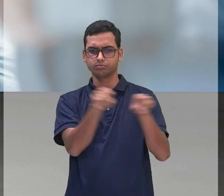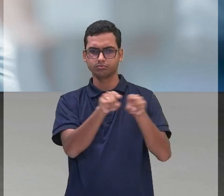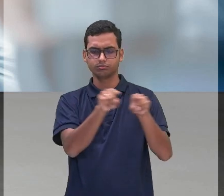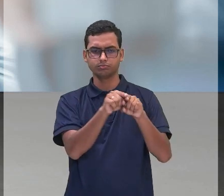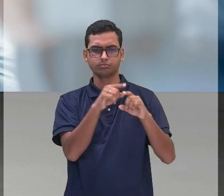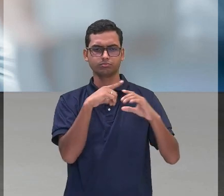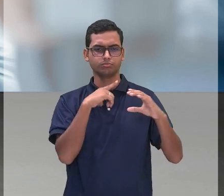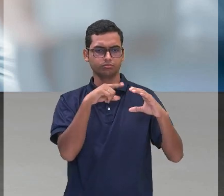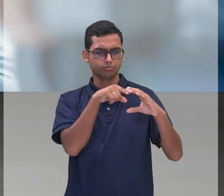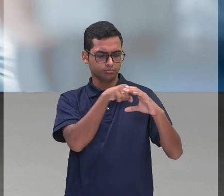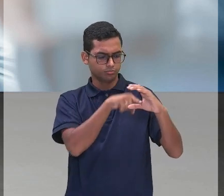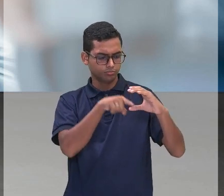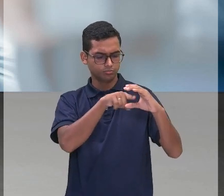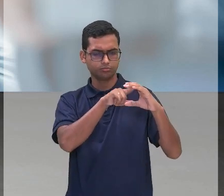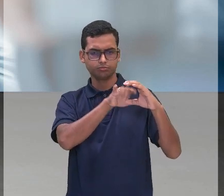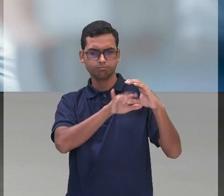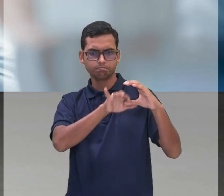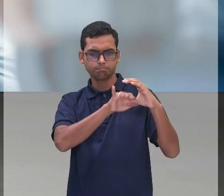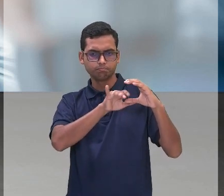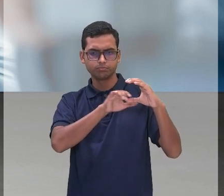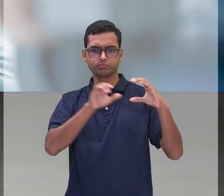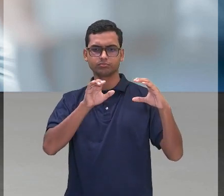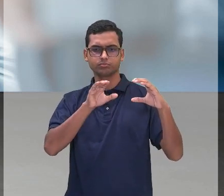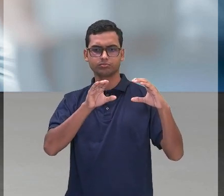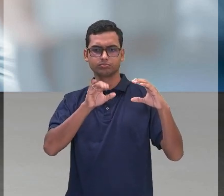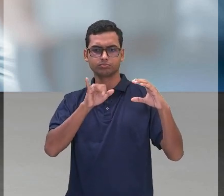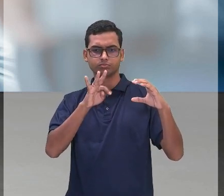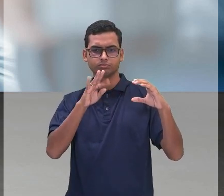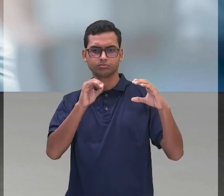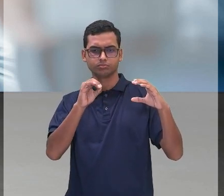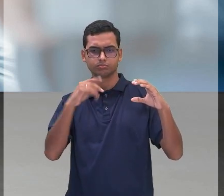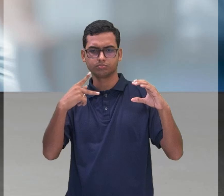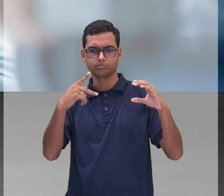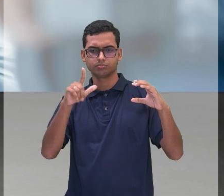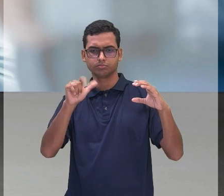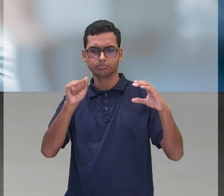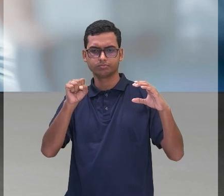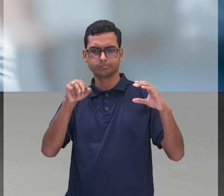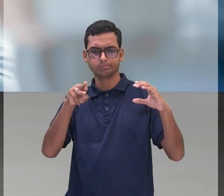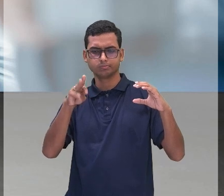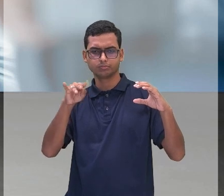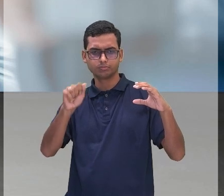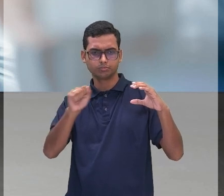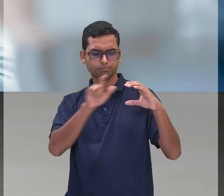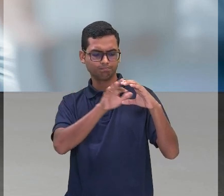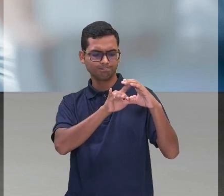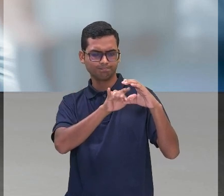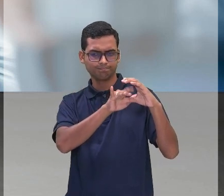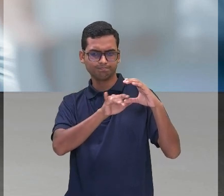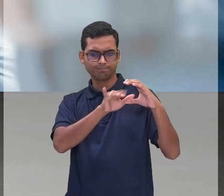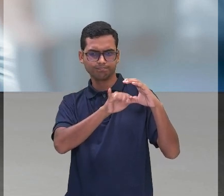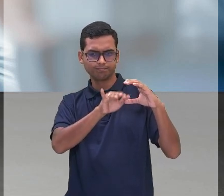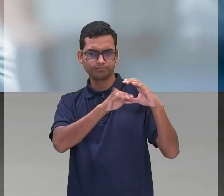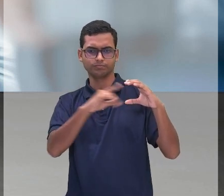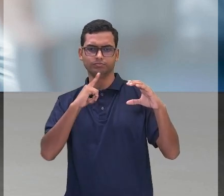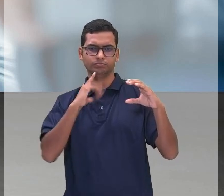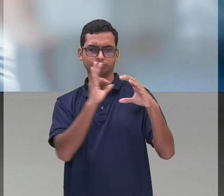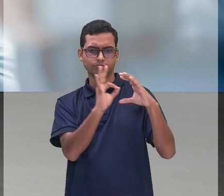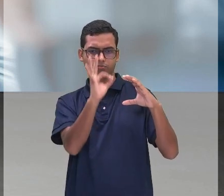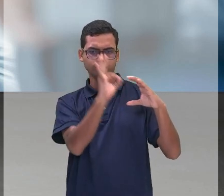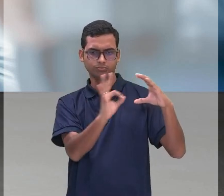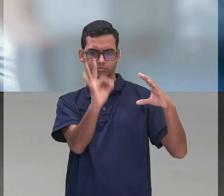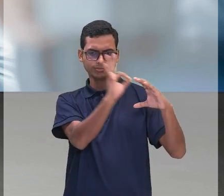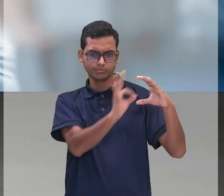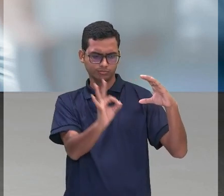a região do citoplasma, né, aquela região gelatinosa, onde tem as organelas, né,